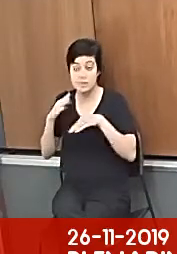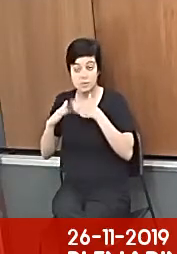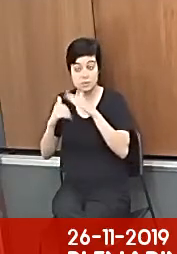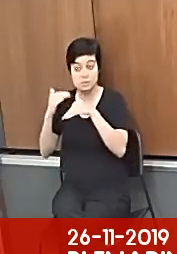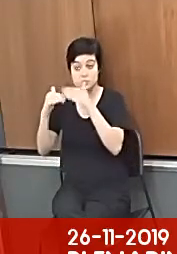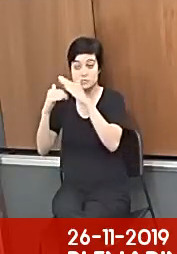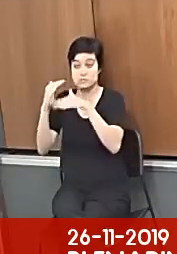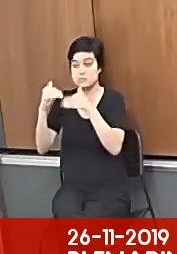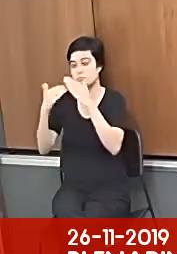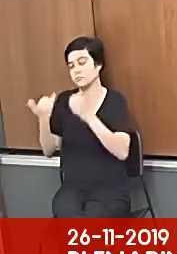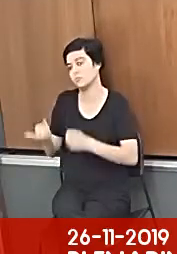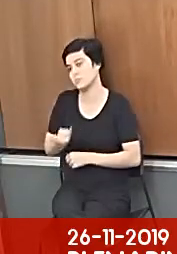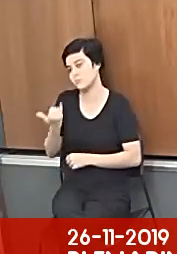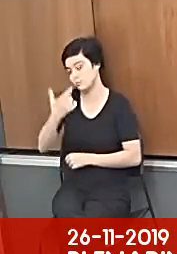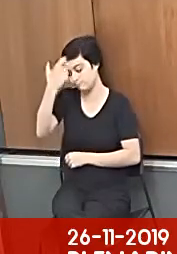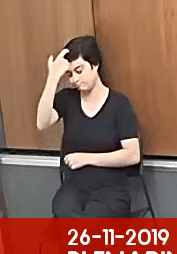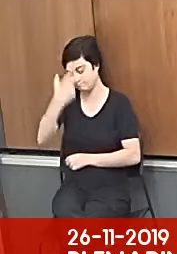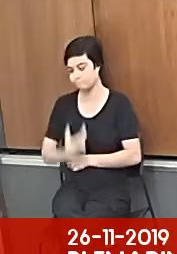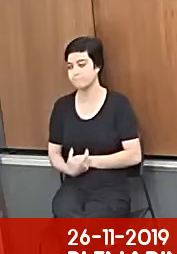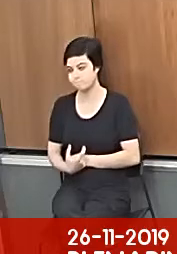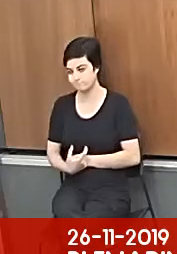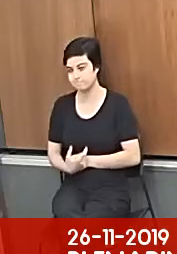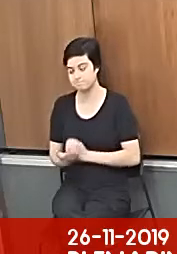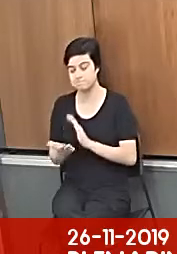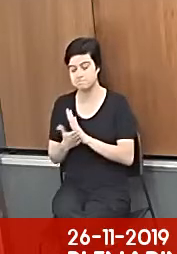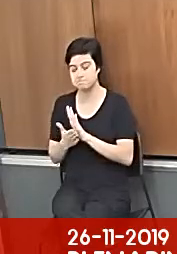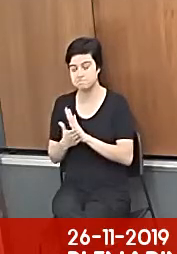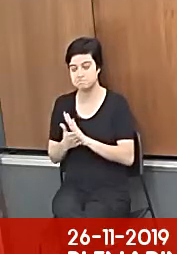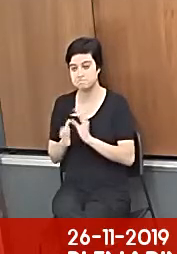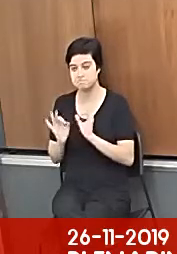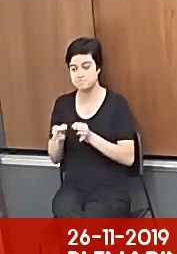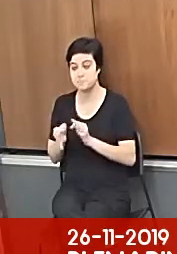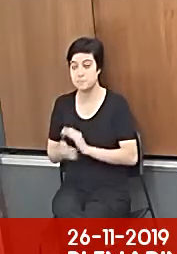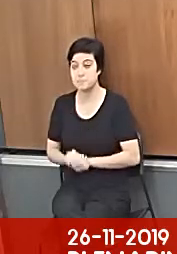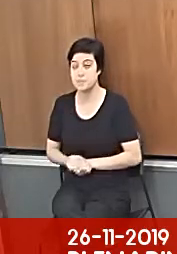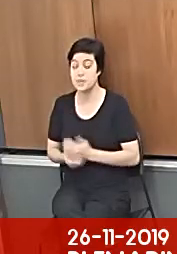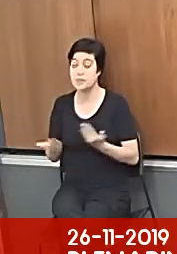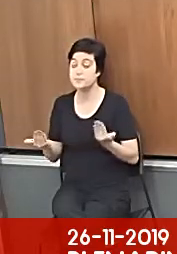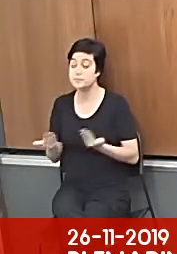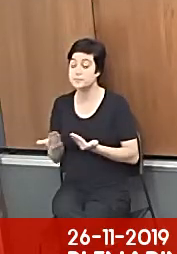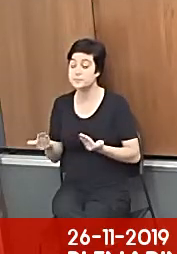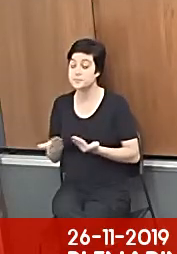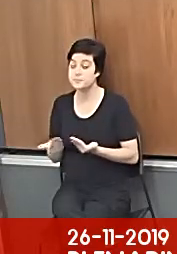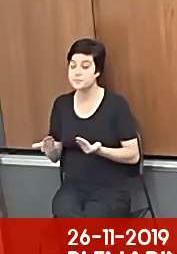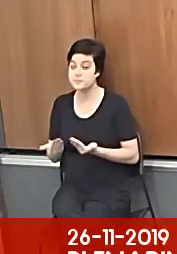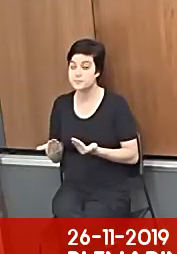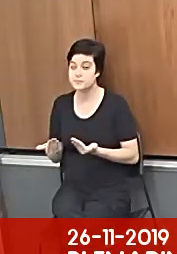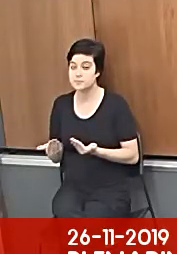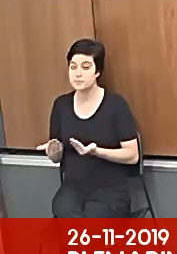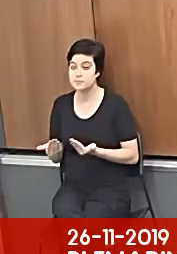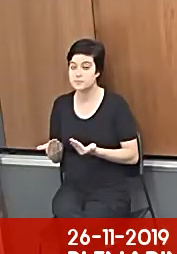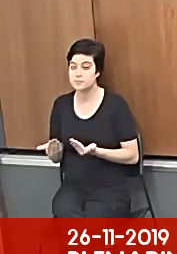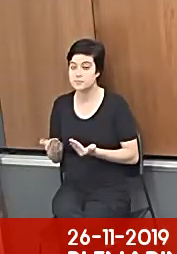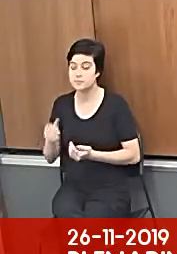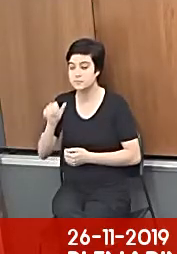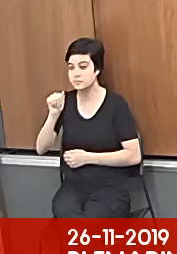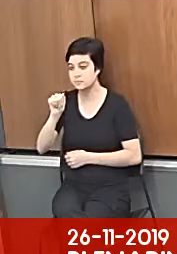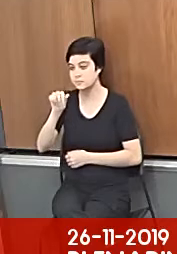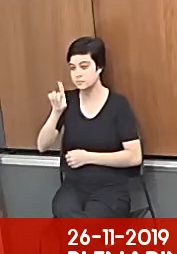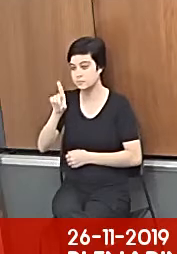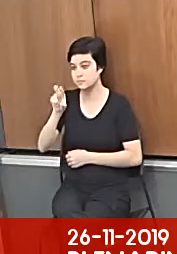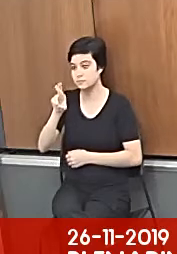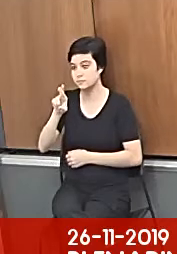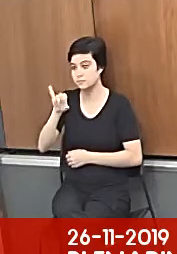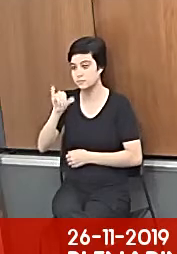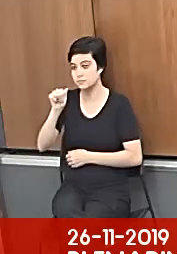crescimento até do ser humano, né? Está corretíssimo. Bom, com a palavra agora, a Adriana de